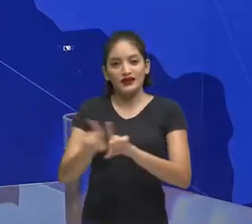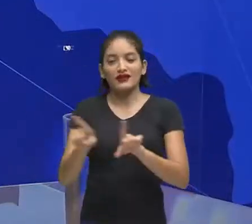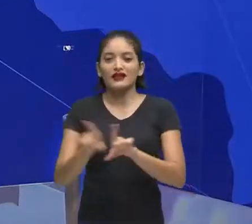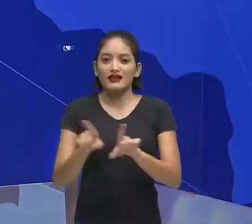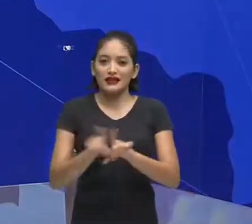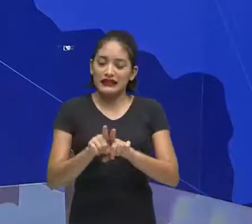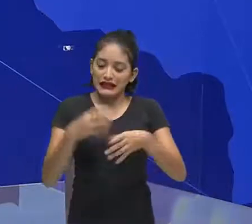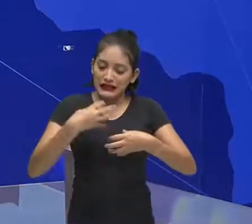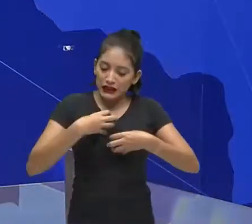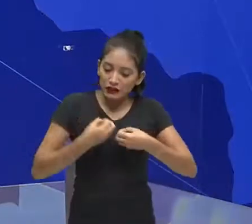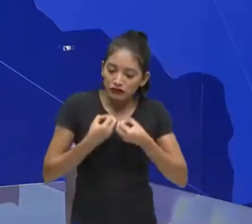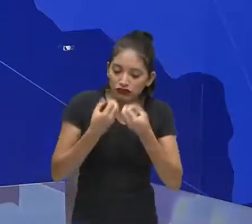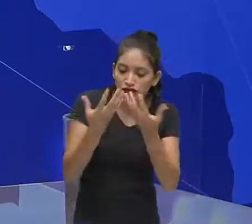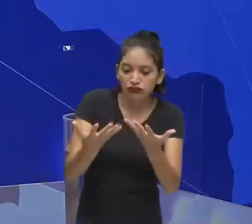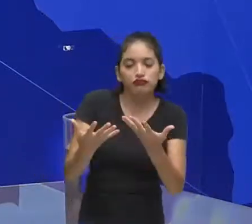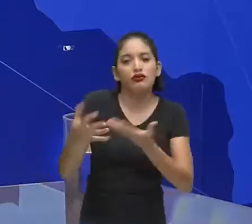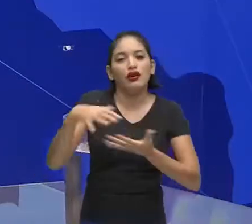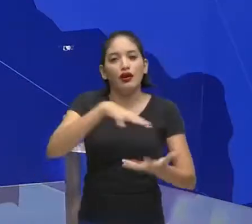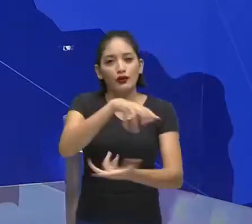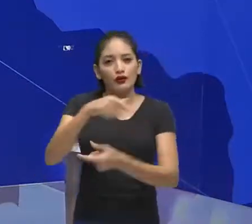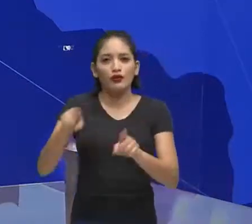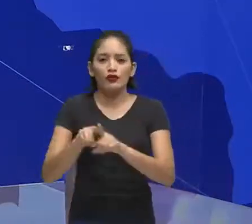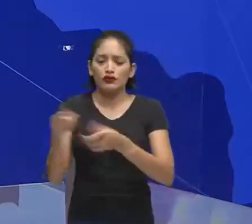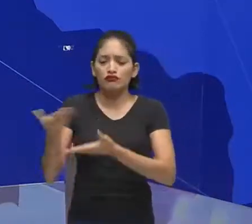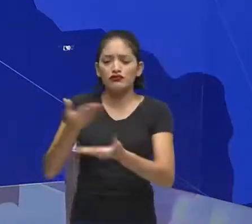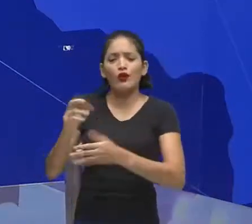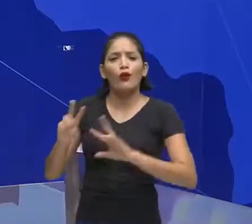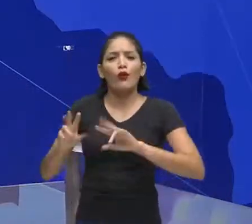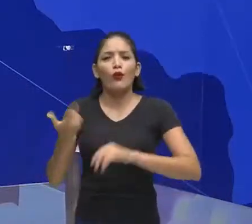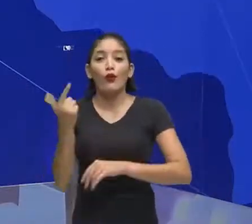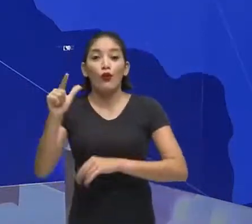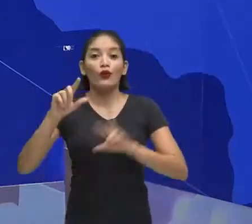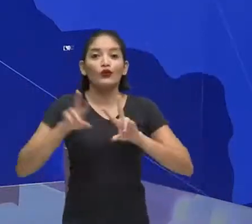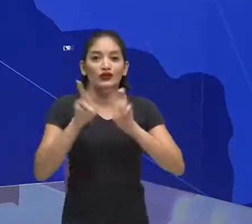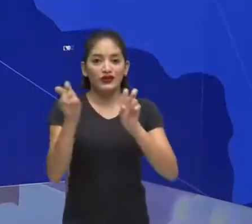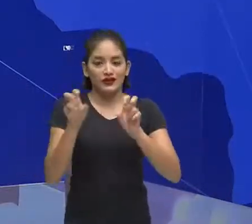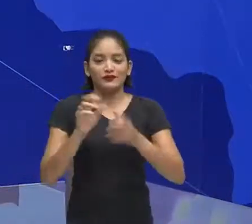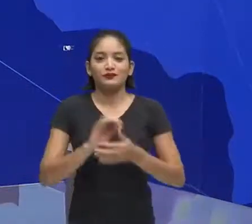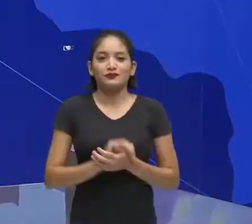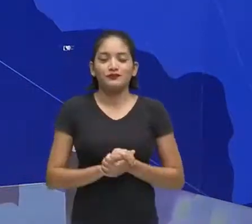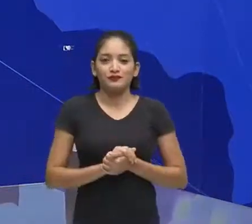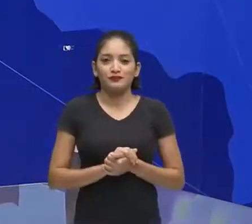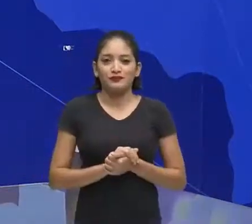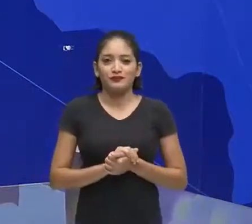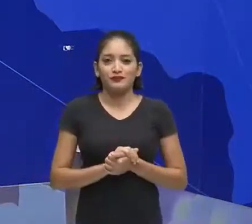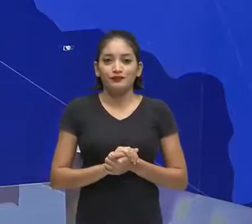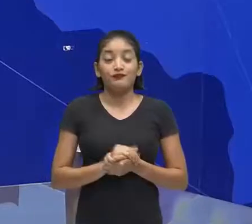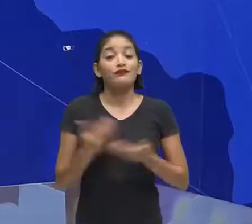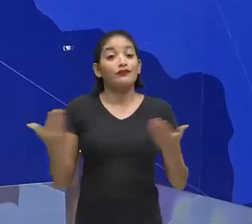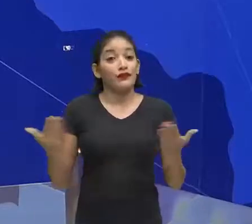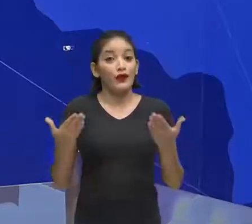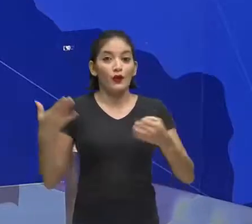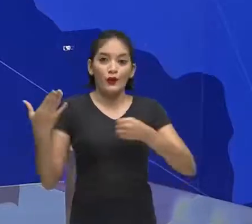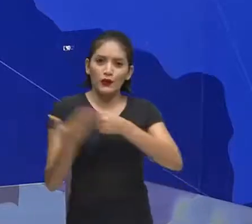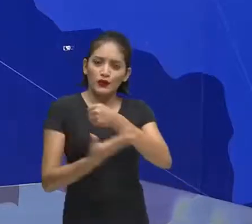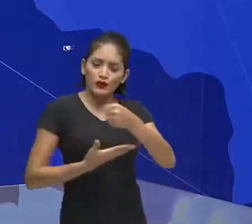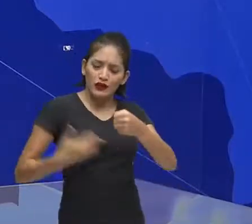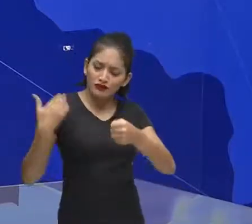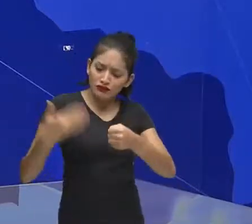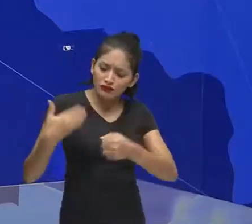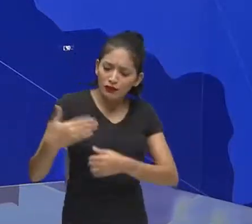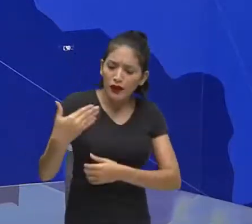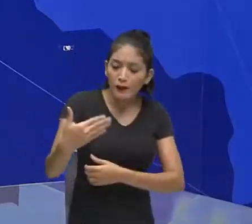manifestar no mundo, eu também consigo interagir a respeito de outras questões. E hoje, essa base que veio se construindo para quem